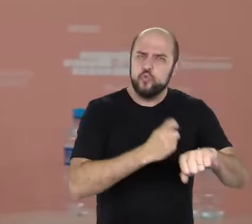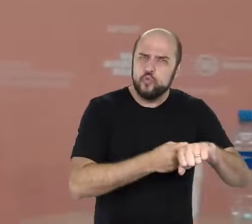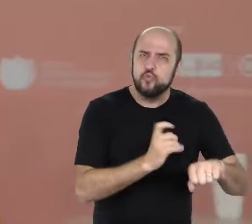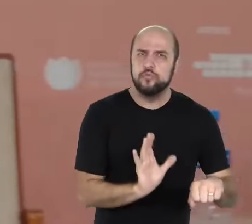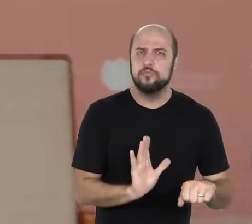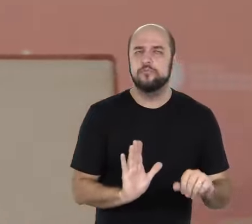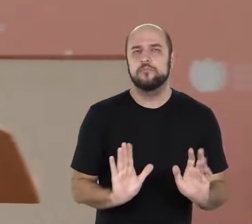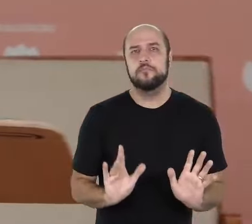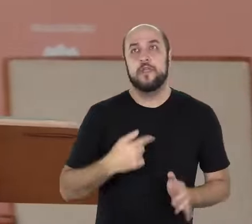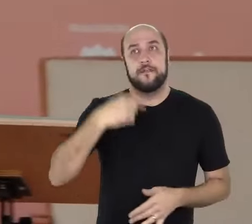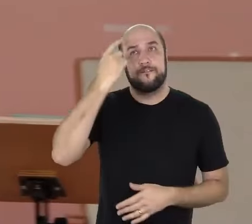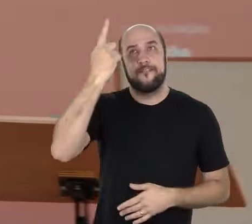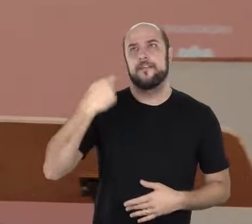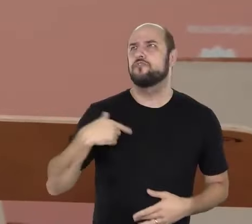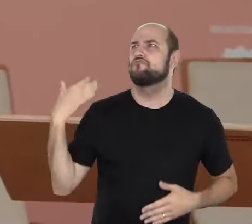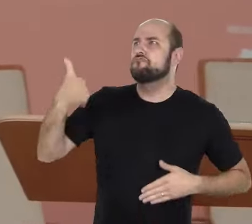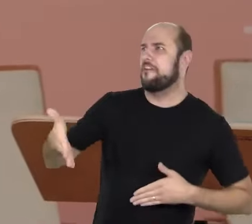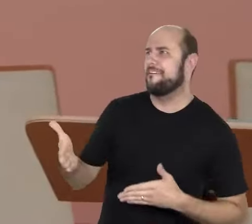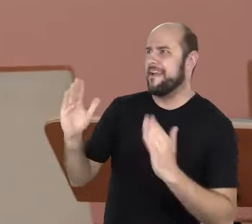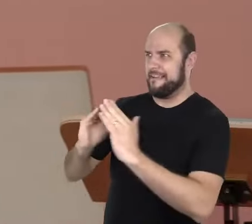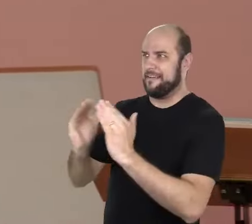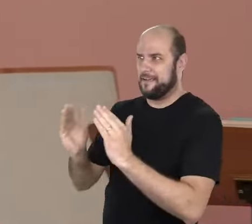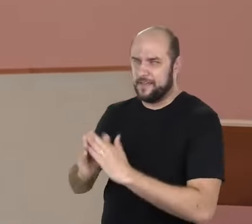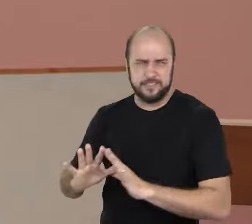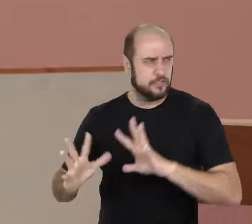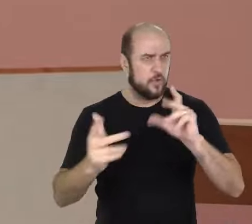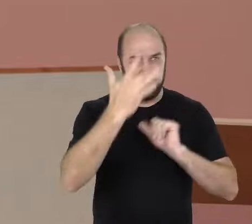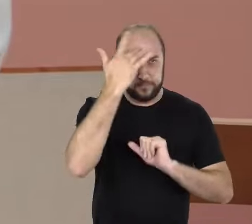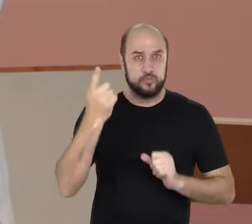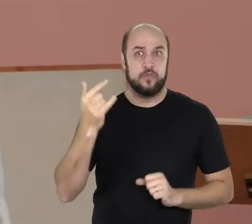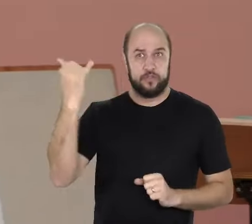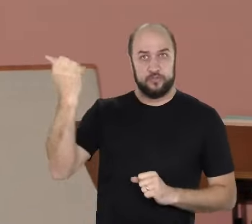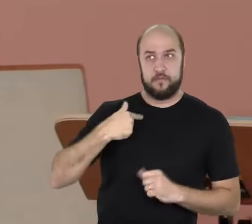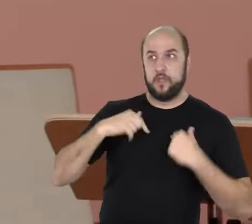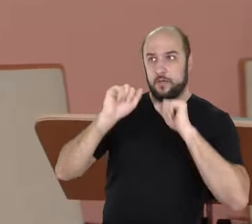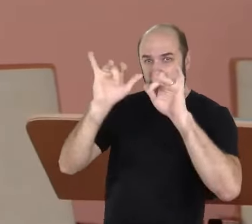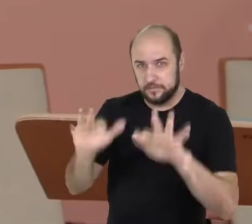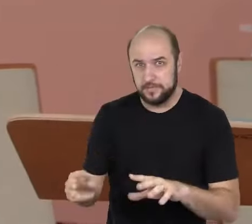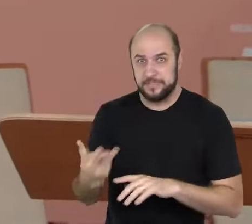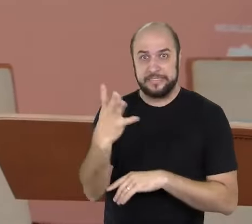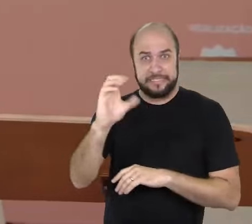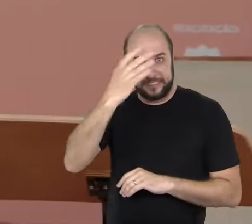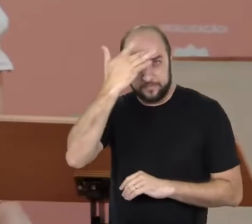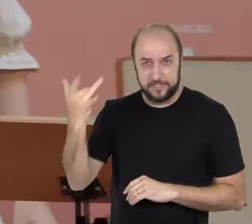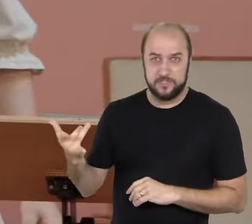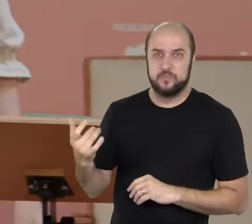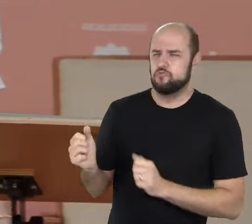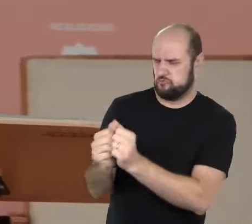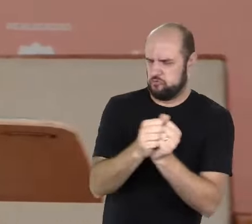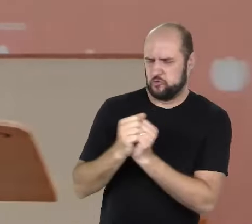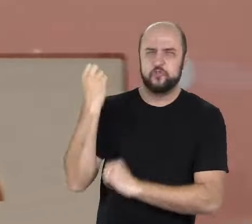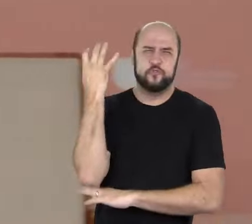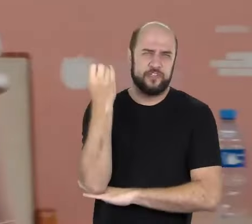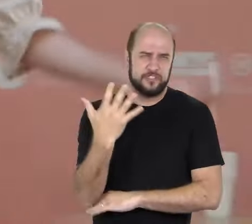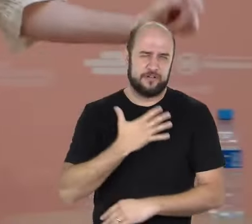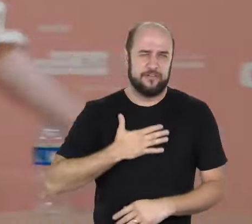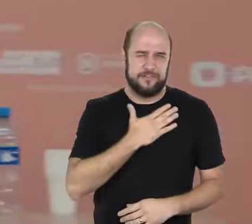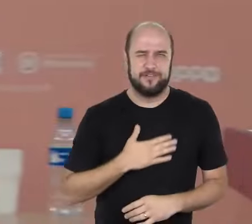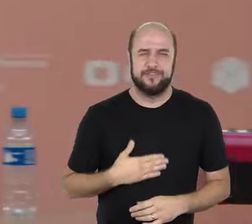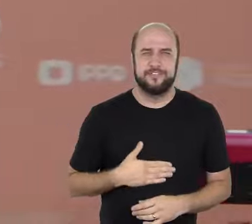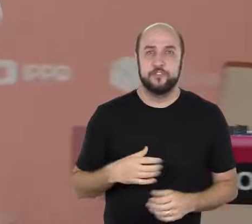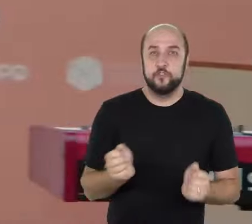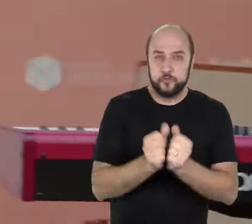ideia. Cheguei lá na casa, estava toda a minha família reunida, todas as pessoas que Deus falou que eu ia abençoar, todas as 30 pessoas, que a gente viaja tudo junto, imagina, e